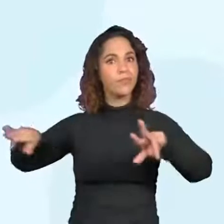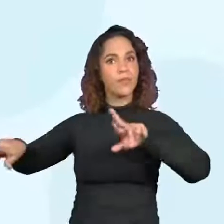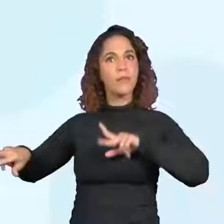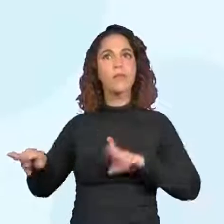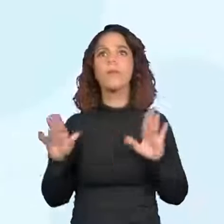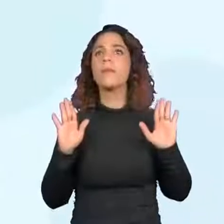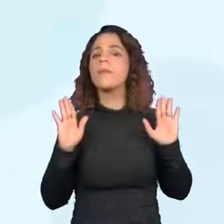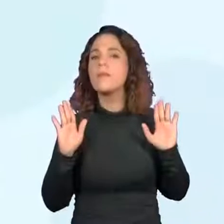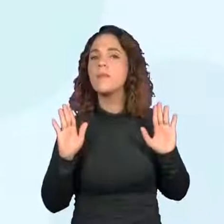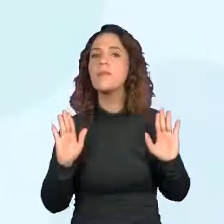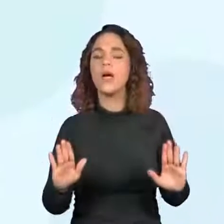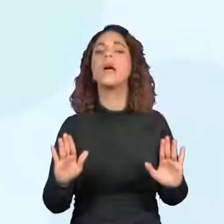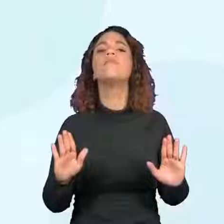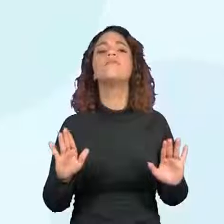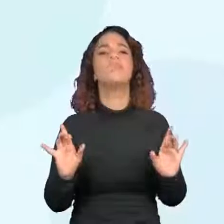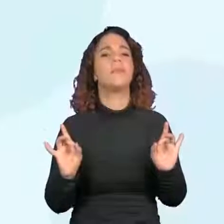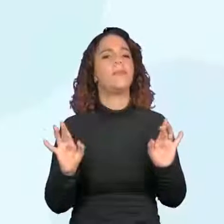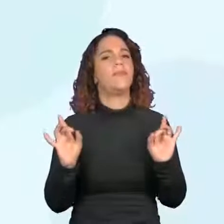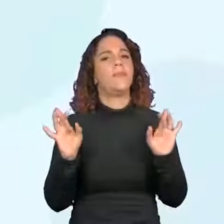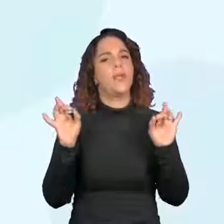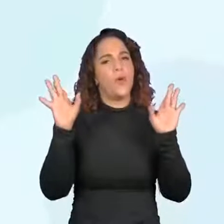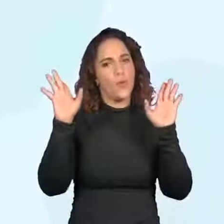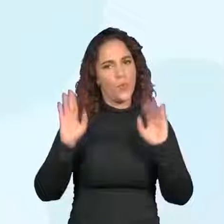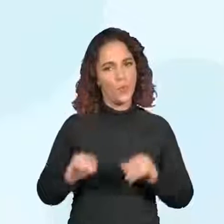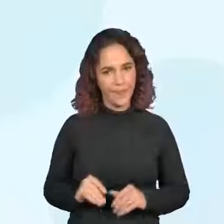mas especiais.